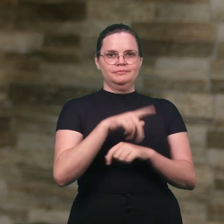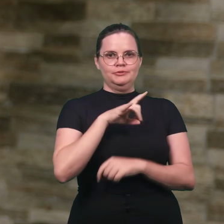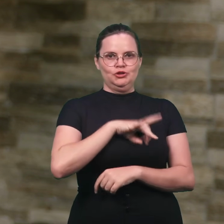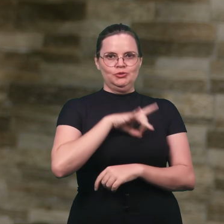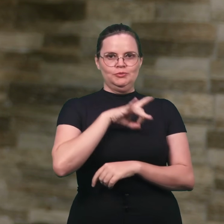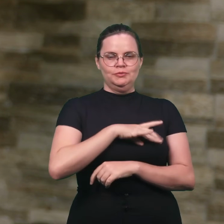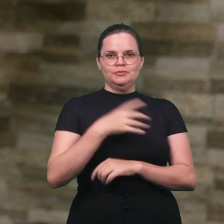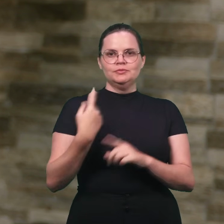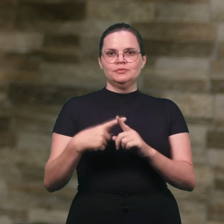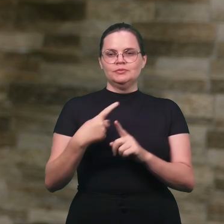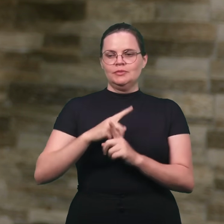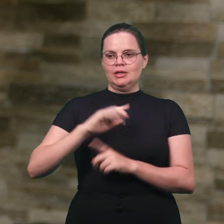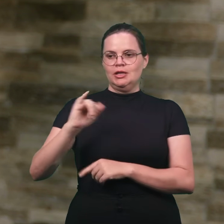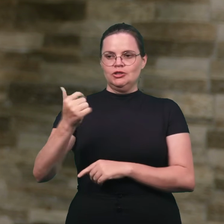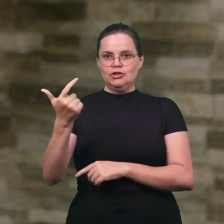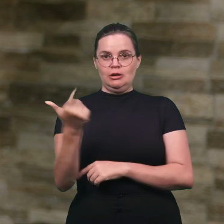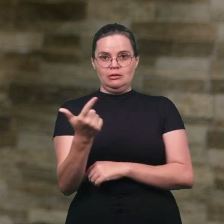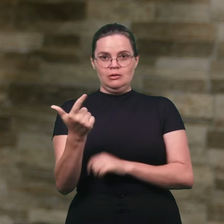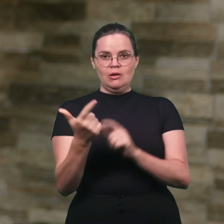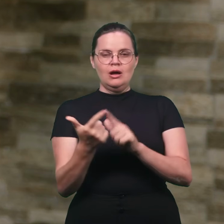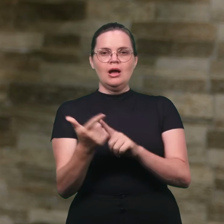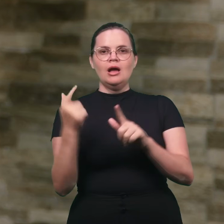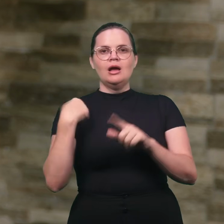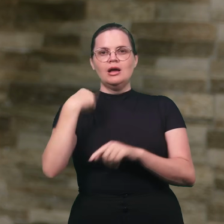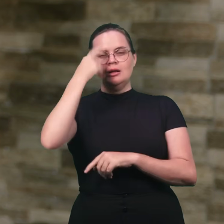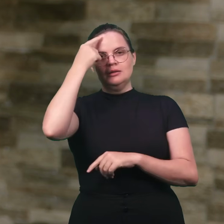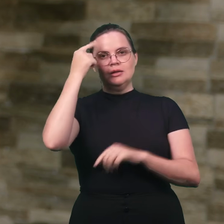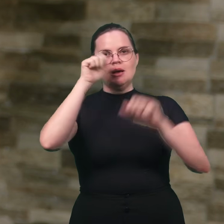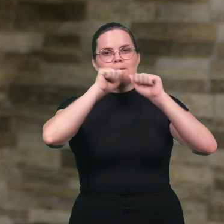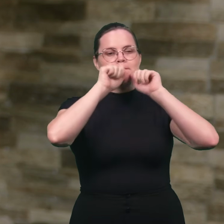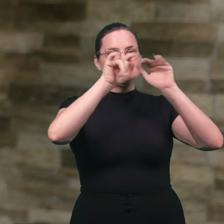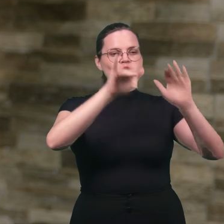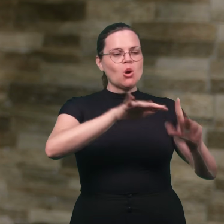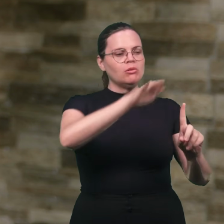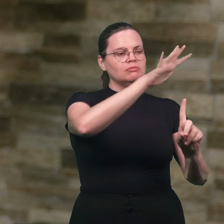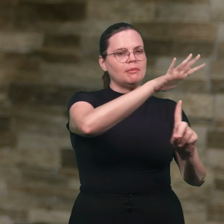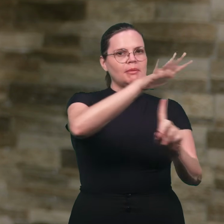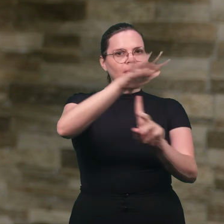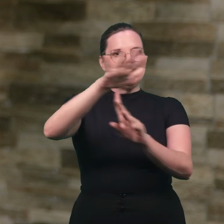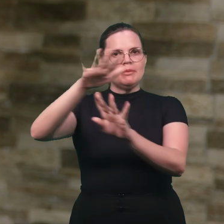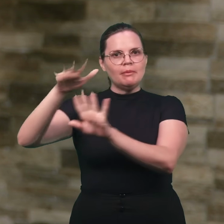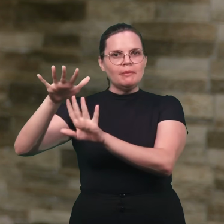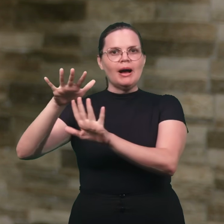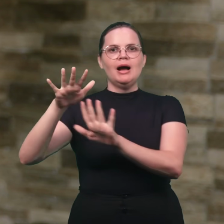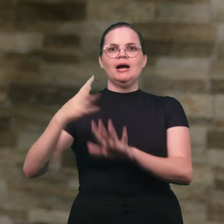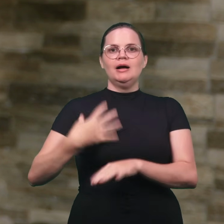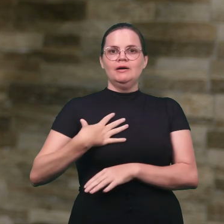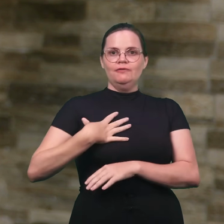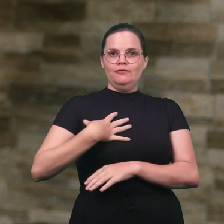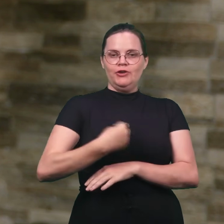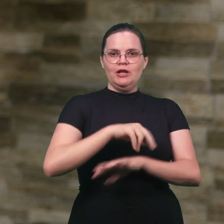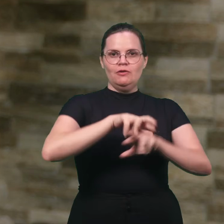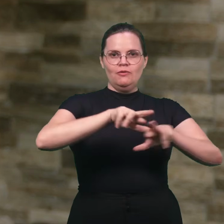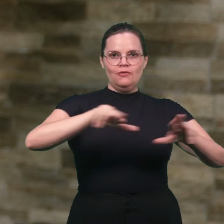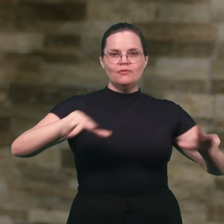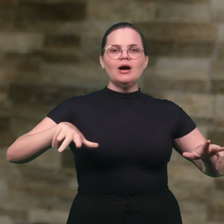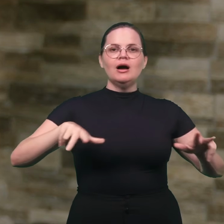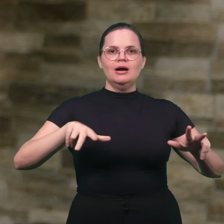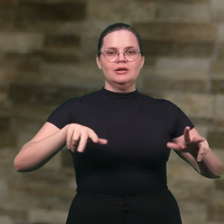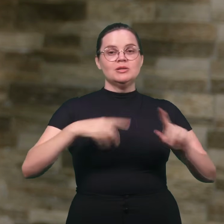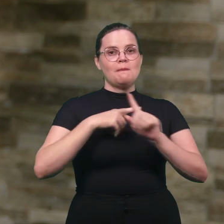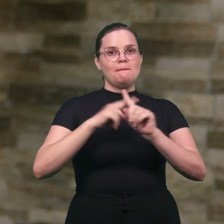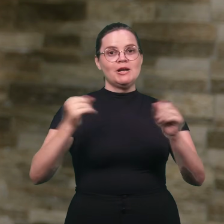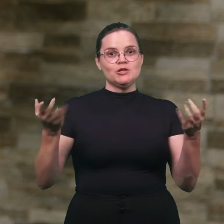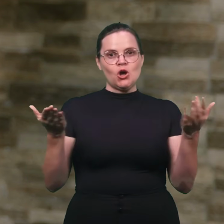o patriarca Jacó, ele decreta a bênção e aquilo que seria o futuro do seu filho José. Ele fala dos 12 filhos, mas nós vamos